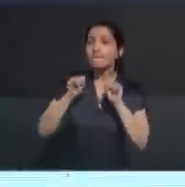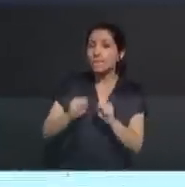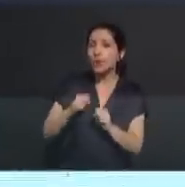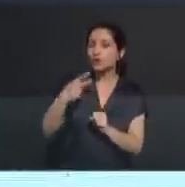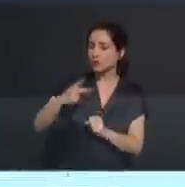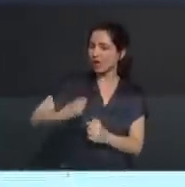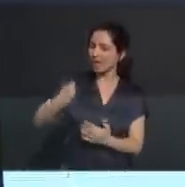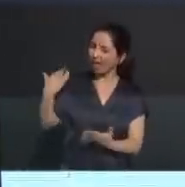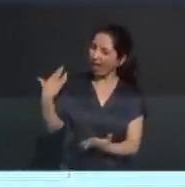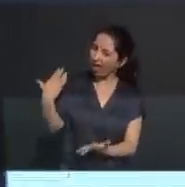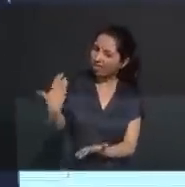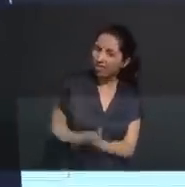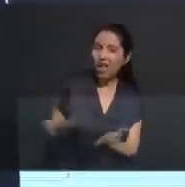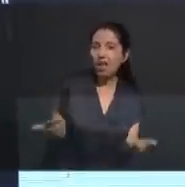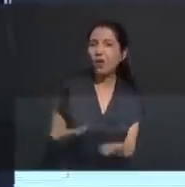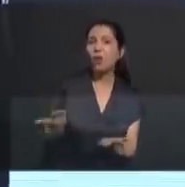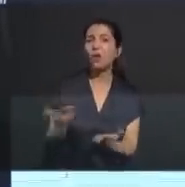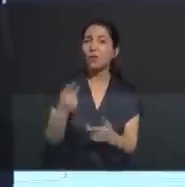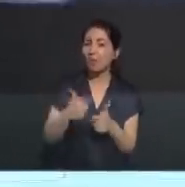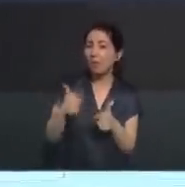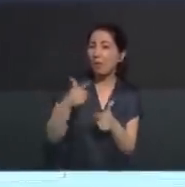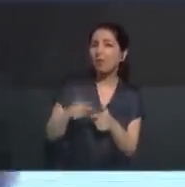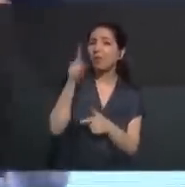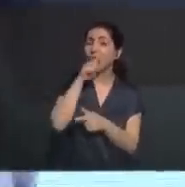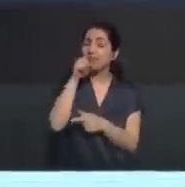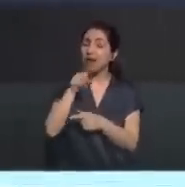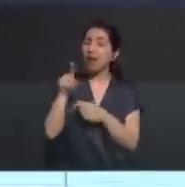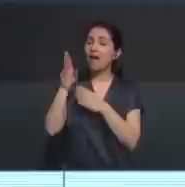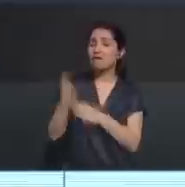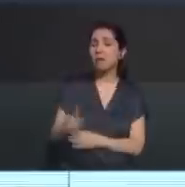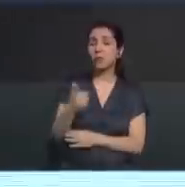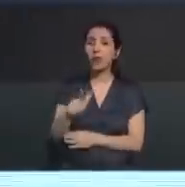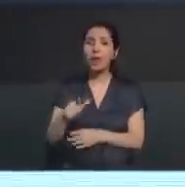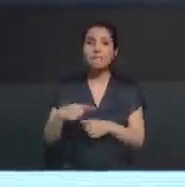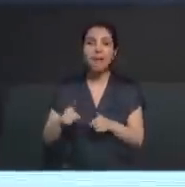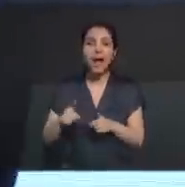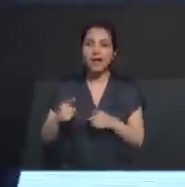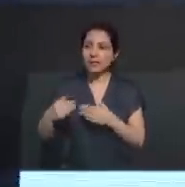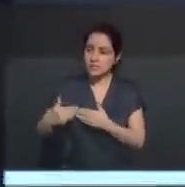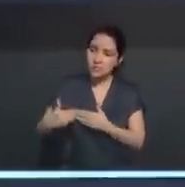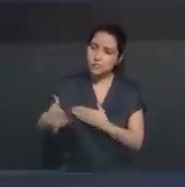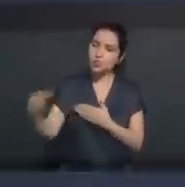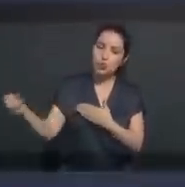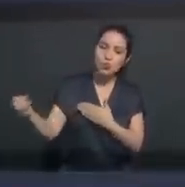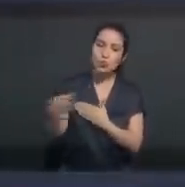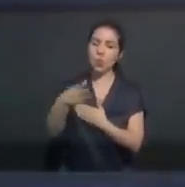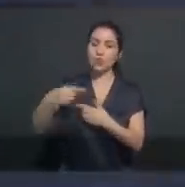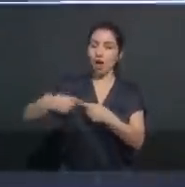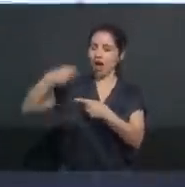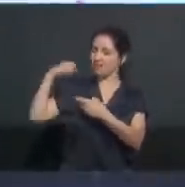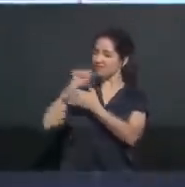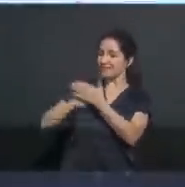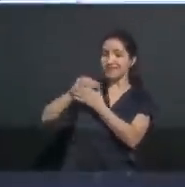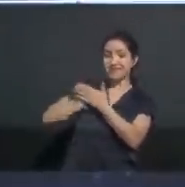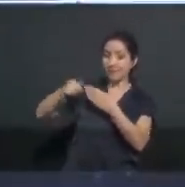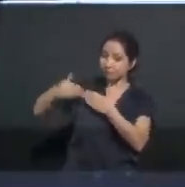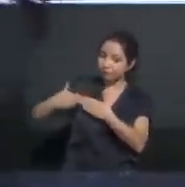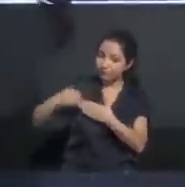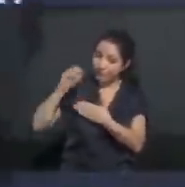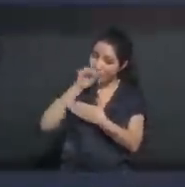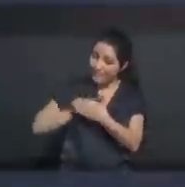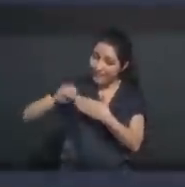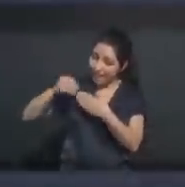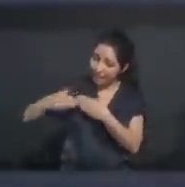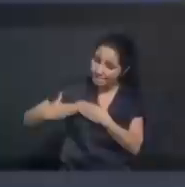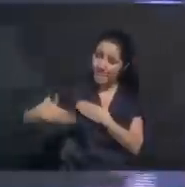de fidelidade pode ter algumas infidelidades. Mas a partir de hoje, Ele quer reconstruir uma história de fidelidade na sua vida e na